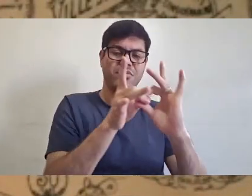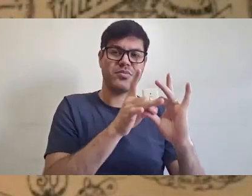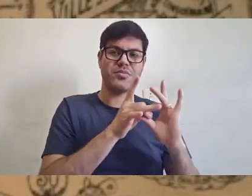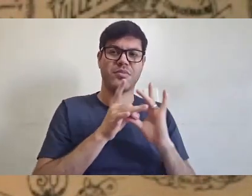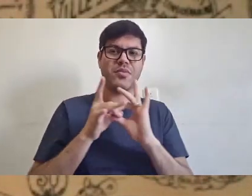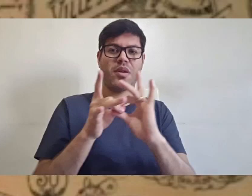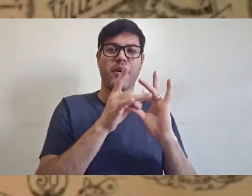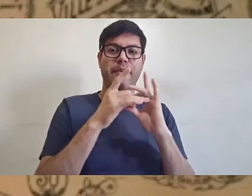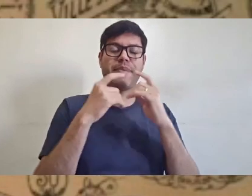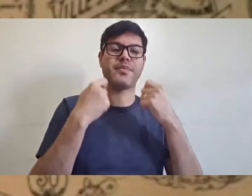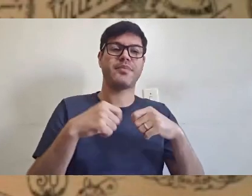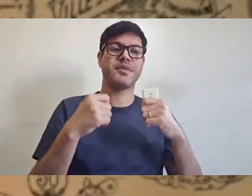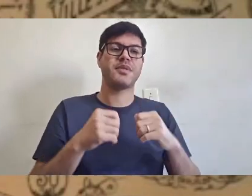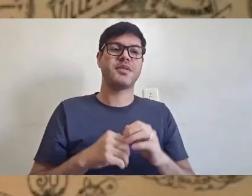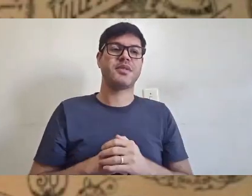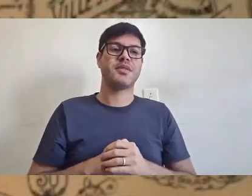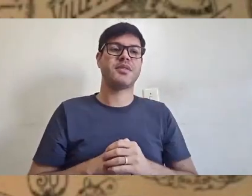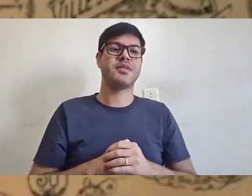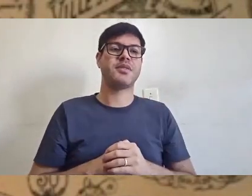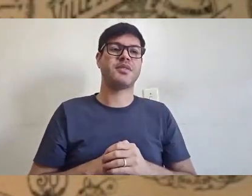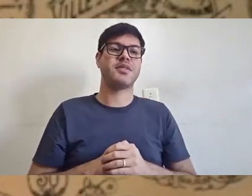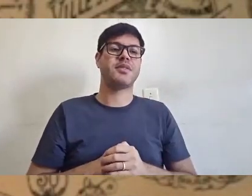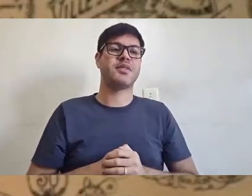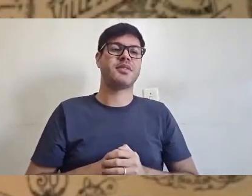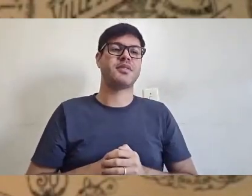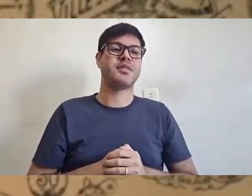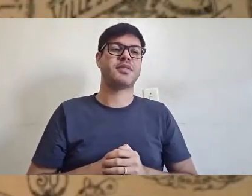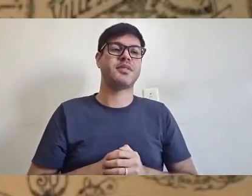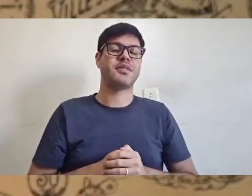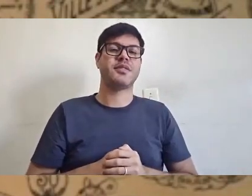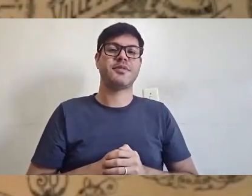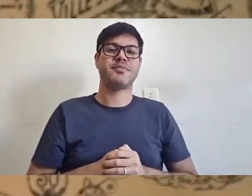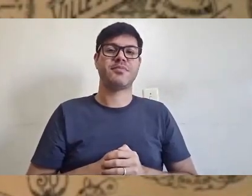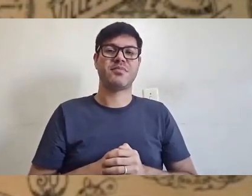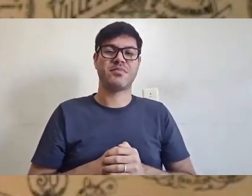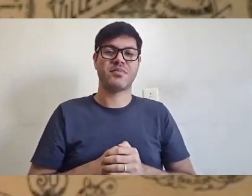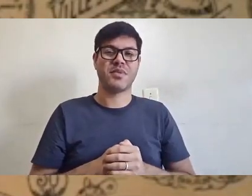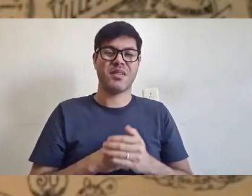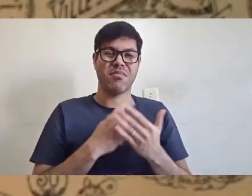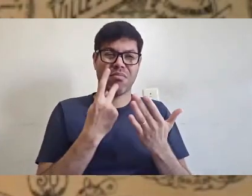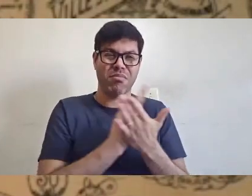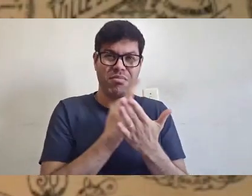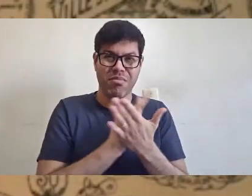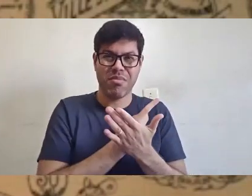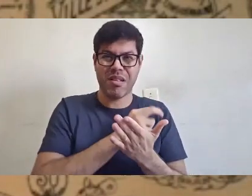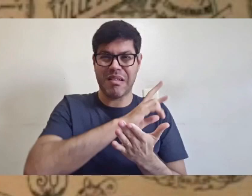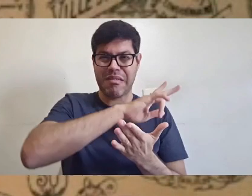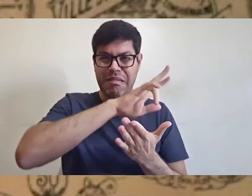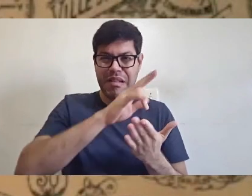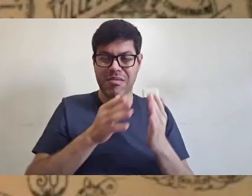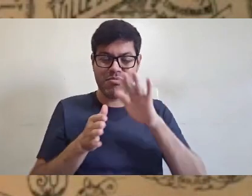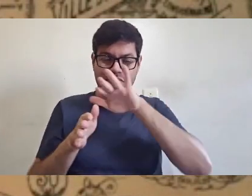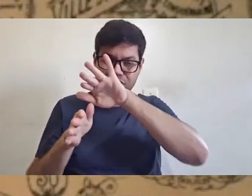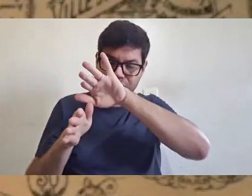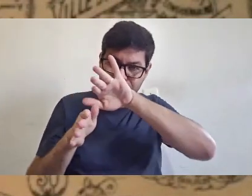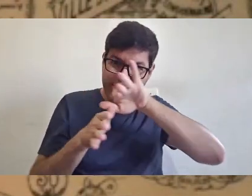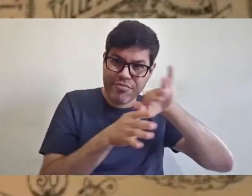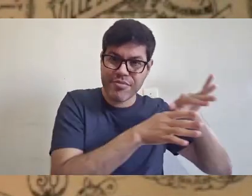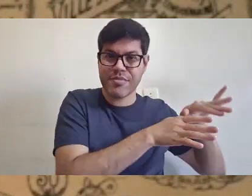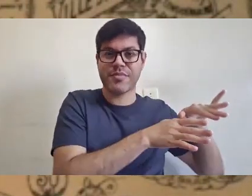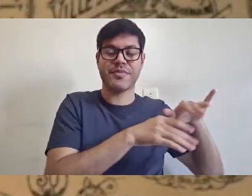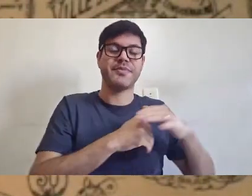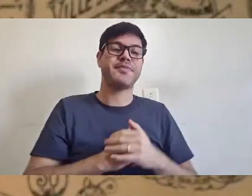nos unirmos, né? Afastarmos de nós todas as